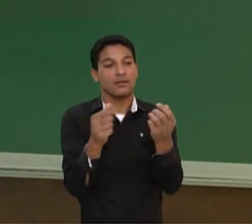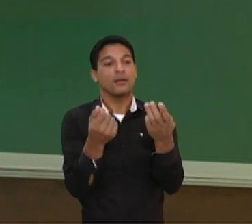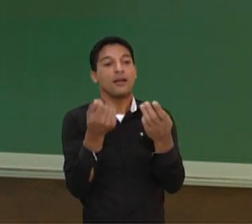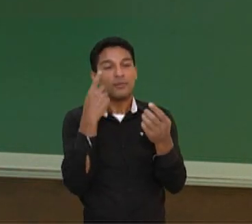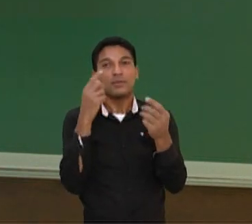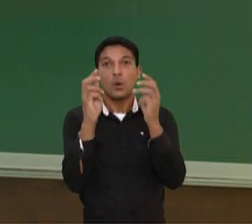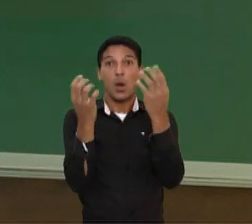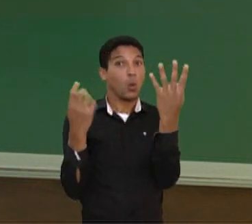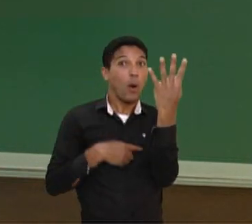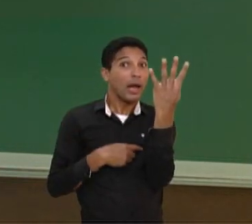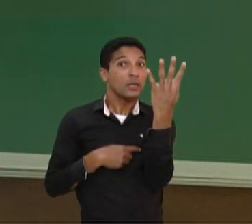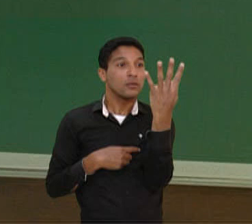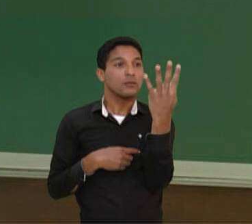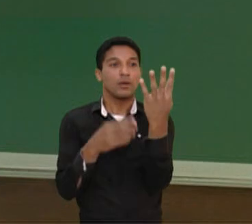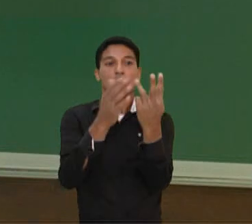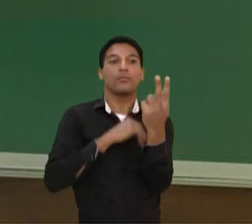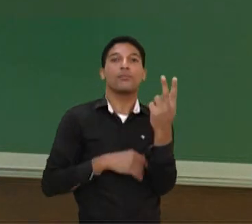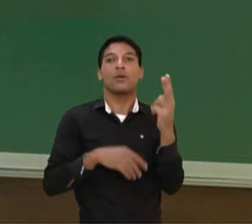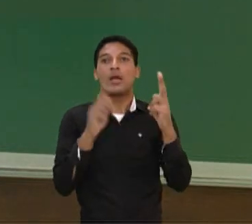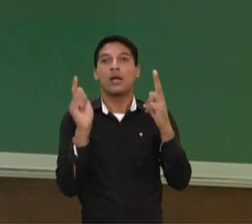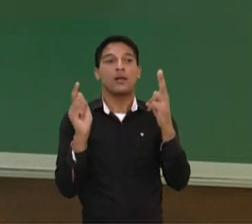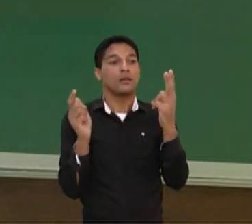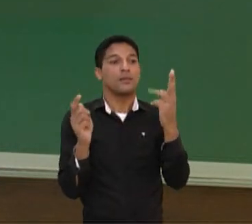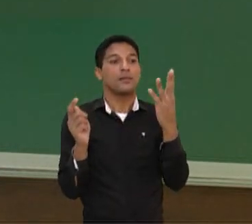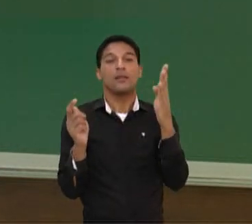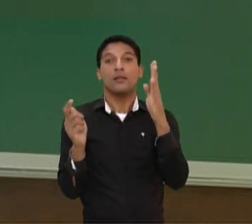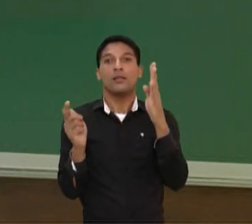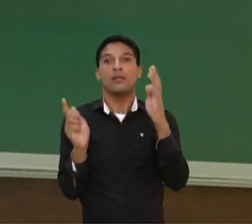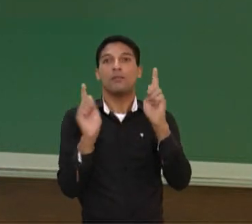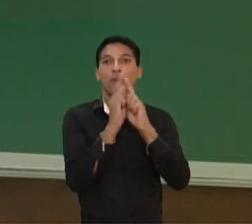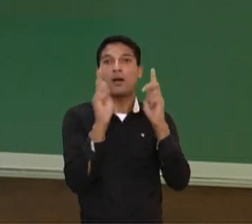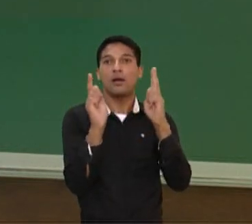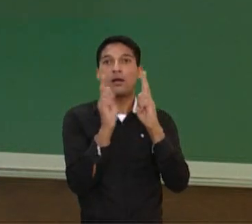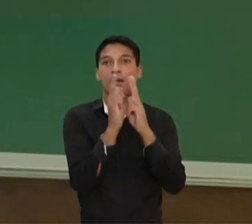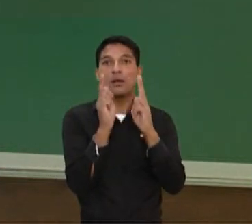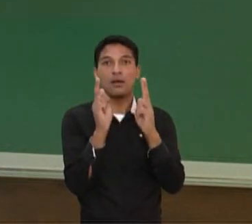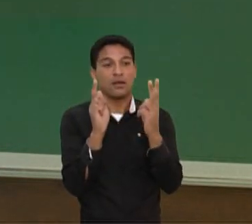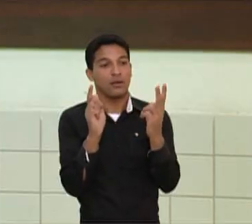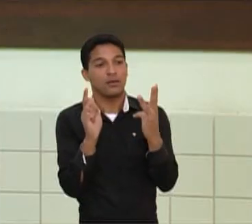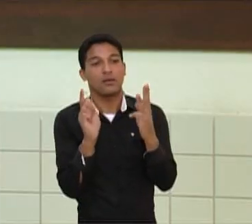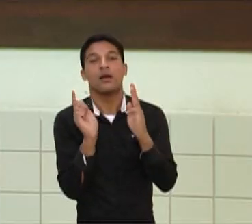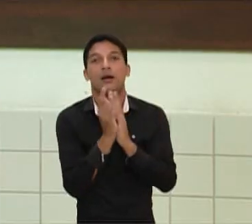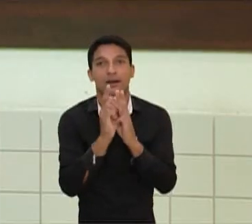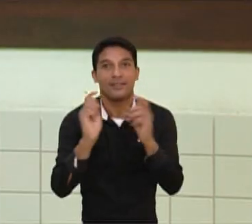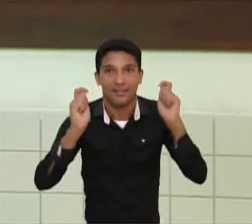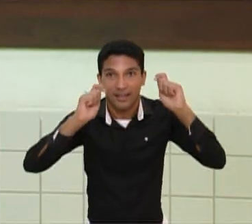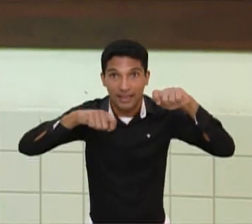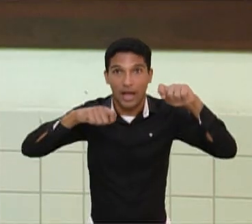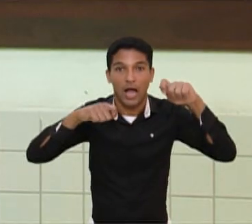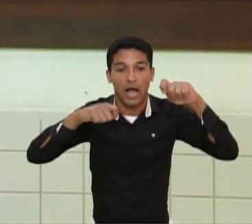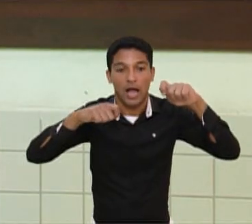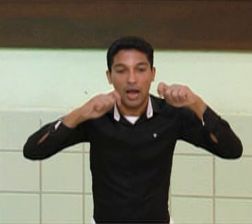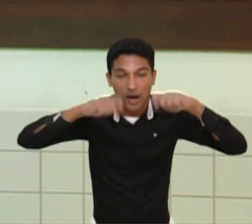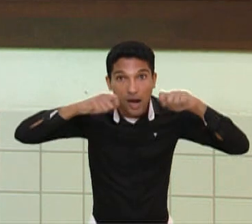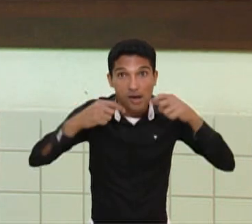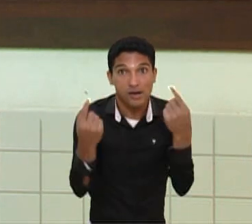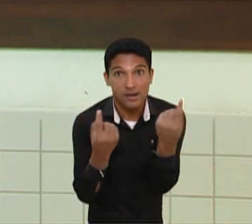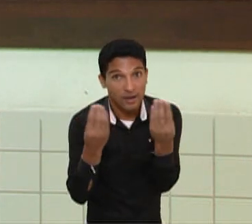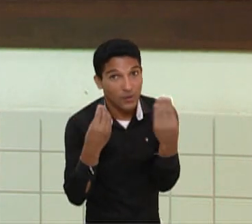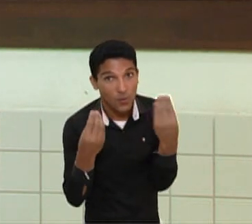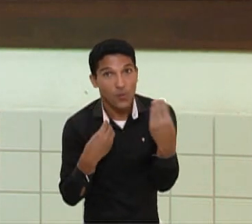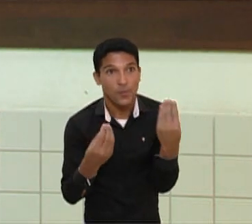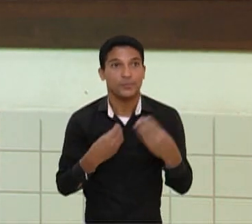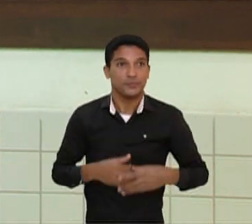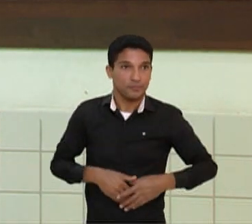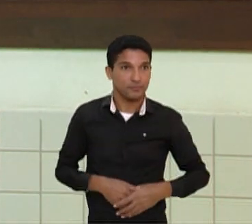Carla, Ana e Diego. Aqui eu representei por letras, tá? Que pode acontecer muito da gente ter algumas coisas